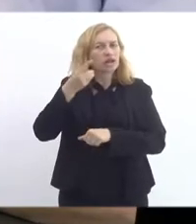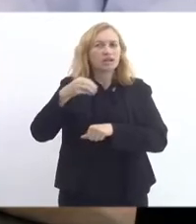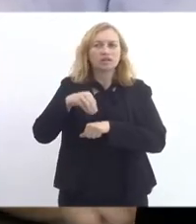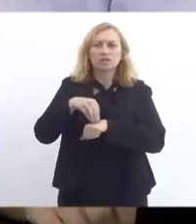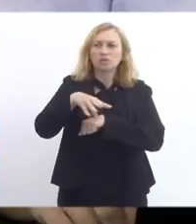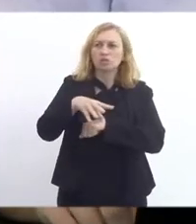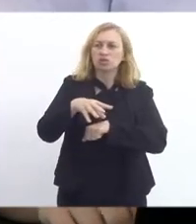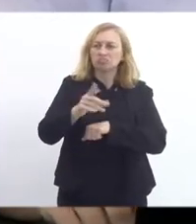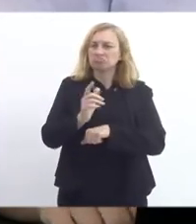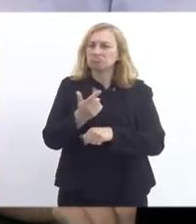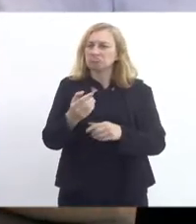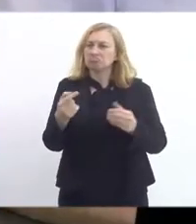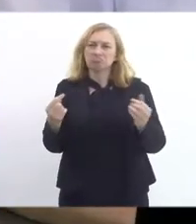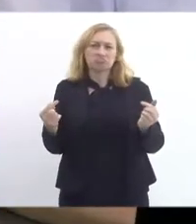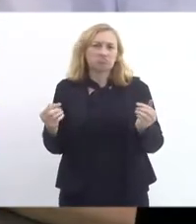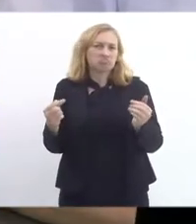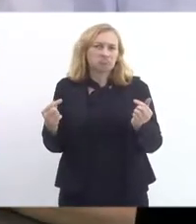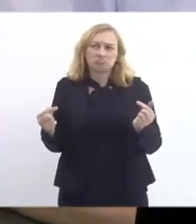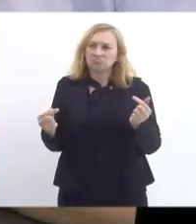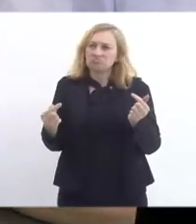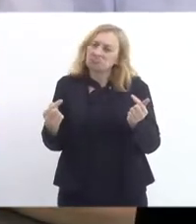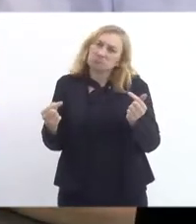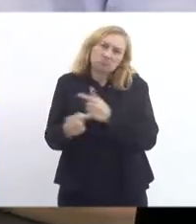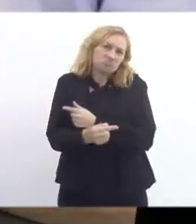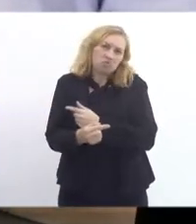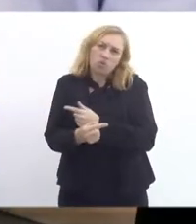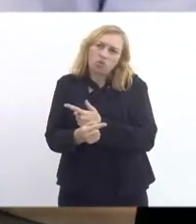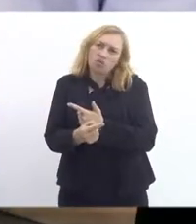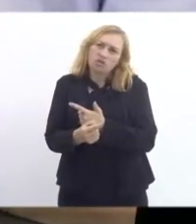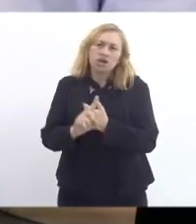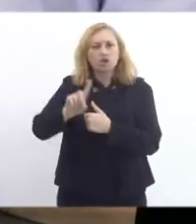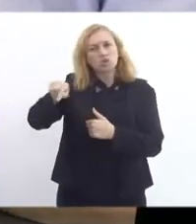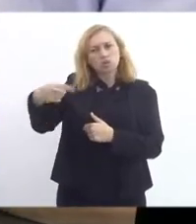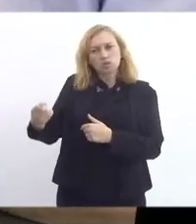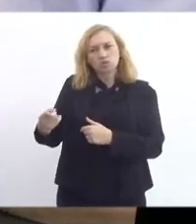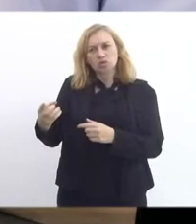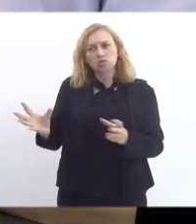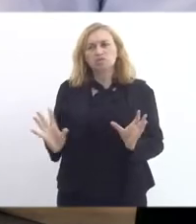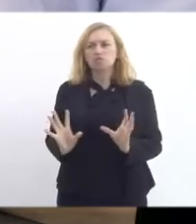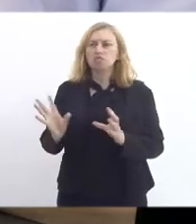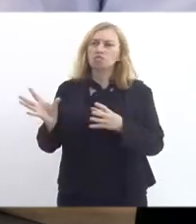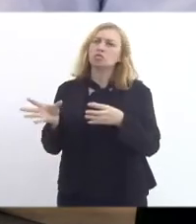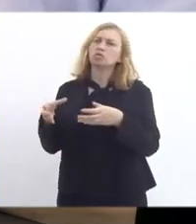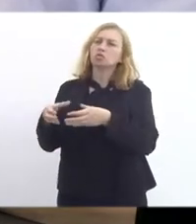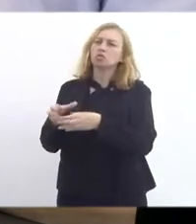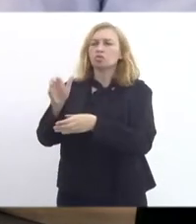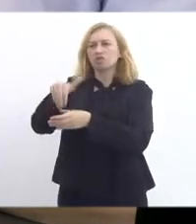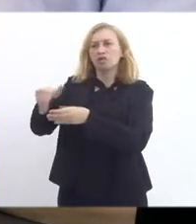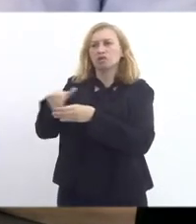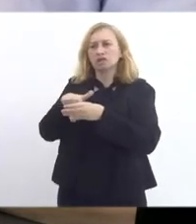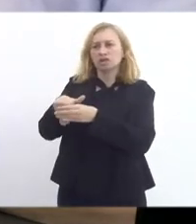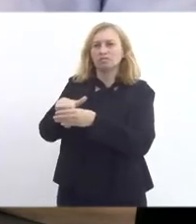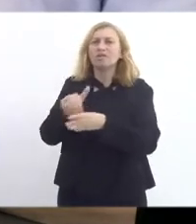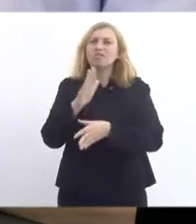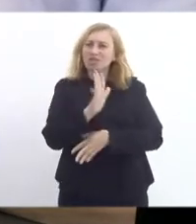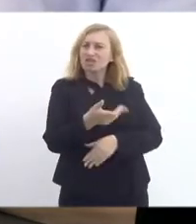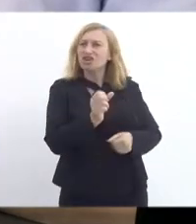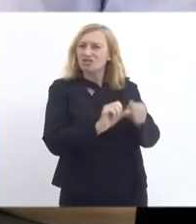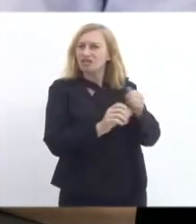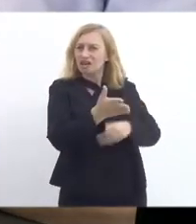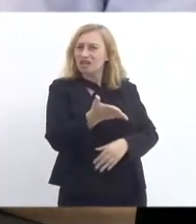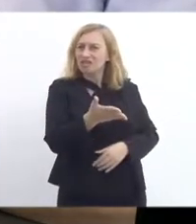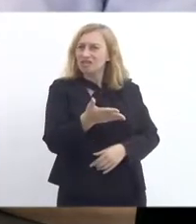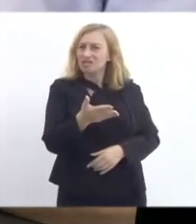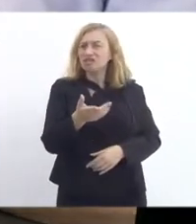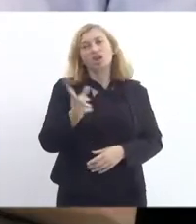não concordam. E o resto a gente vota em bloco. Não é para pensar, é para pensar. Mas ele já fez isso aqui. Não, a